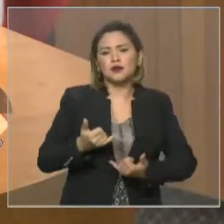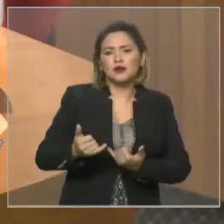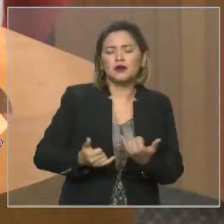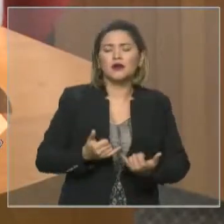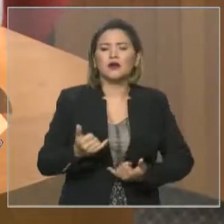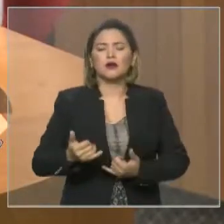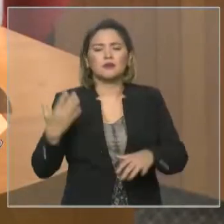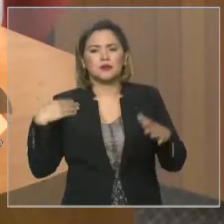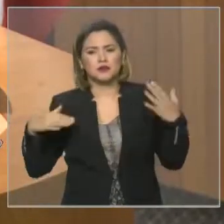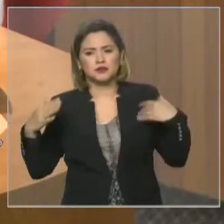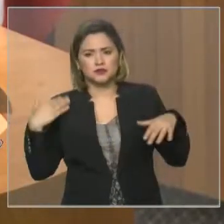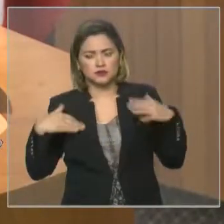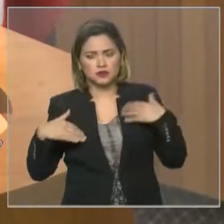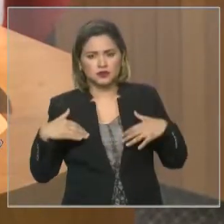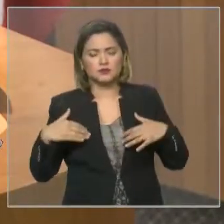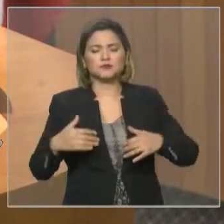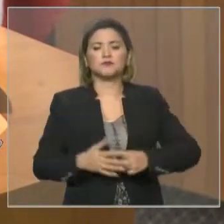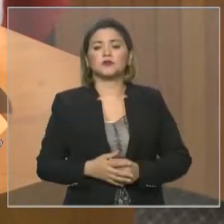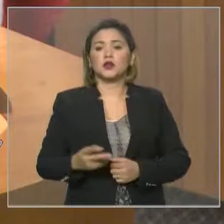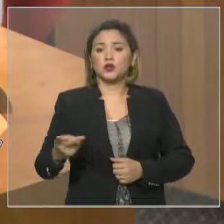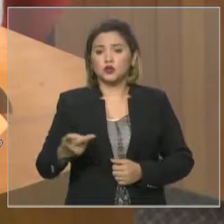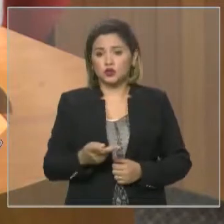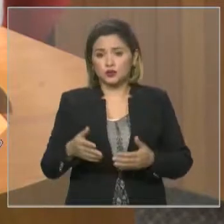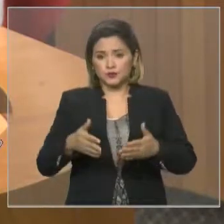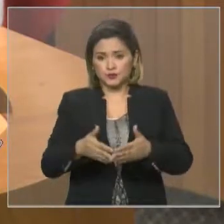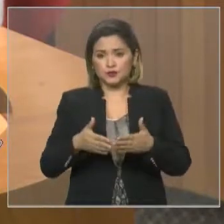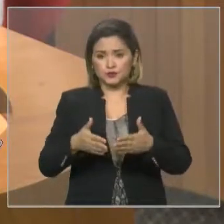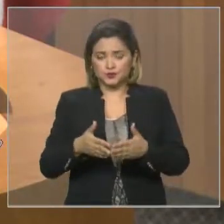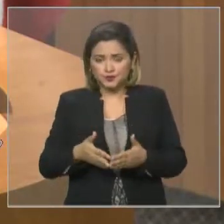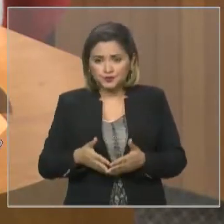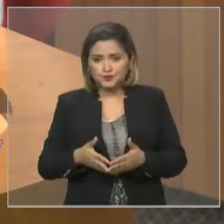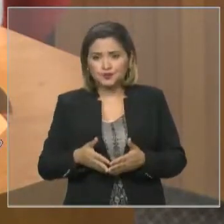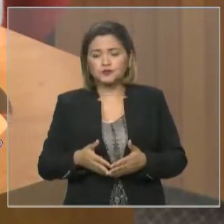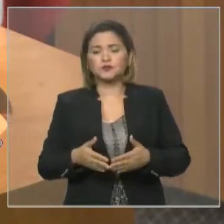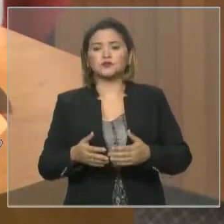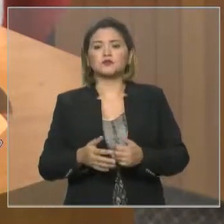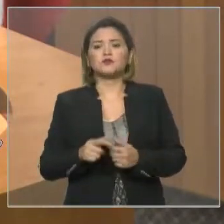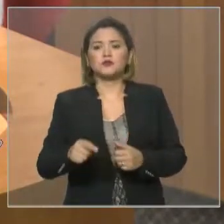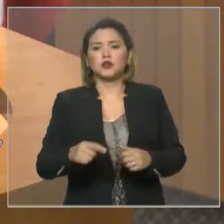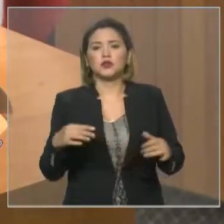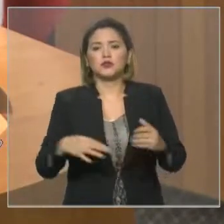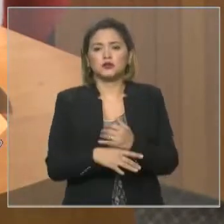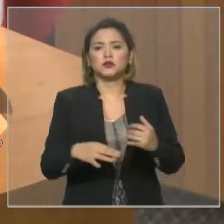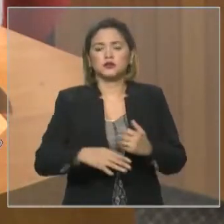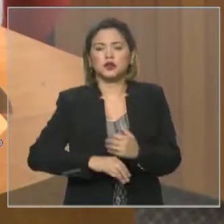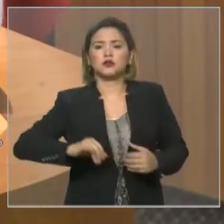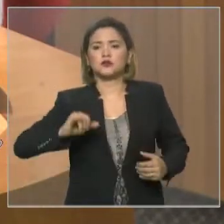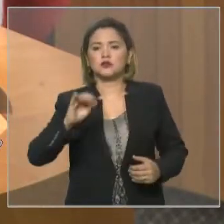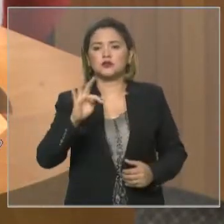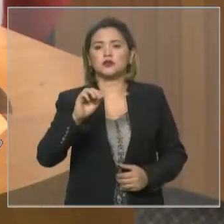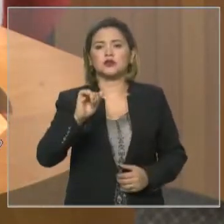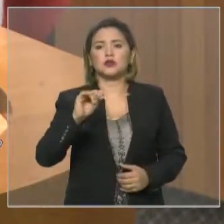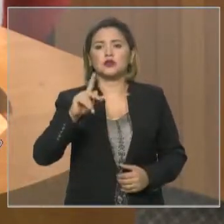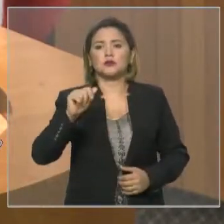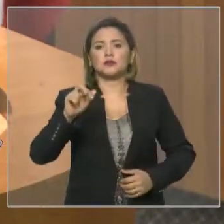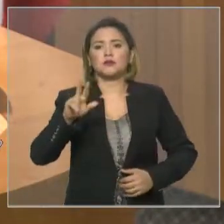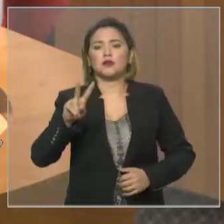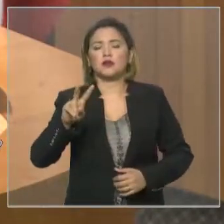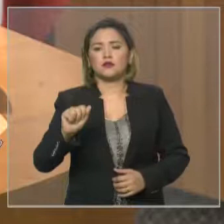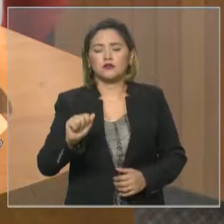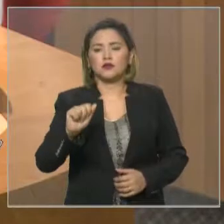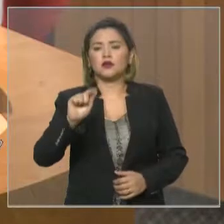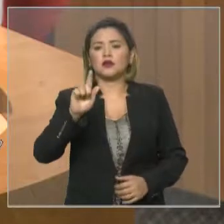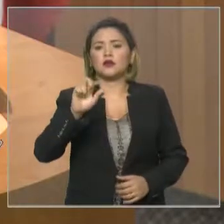confraternizar. Então, senhor presidente, esses dois pedidos estamos fazendo para a cidade de Itaipava do Grajaú. Senhor